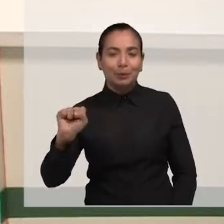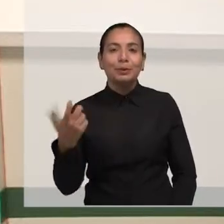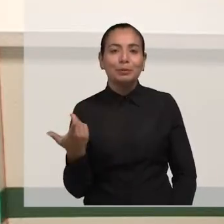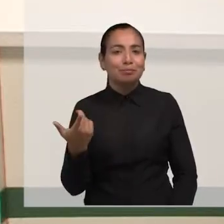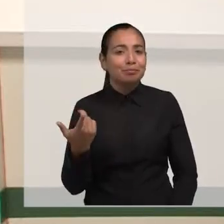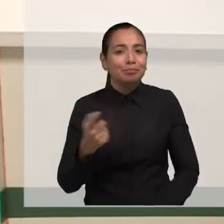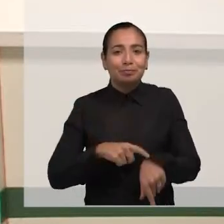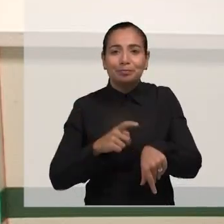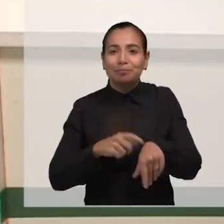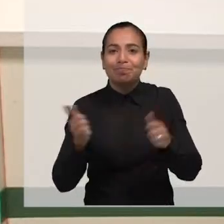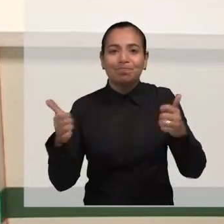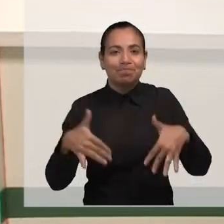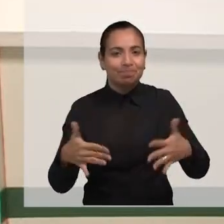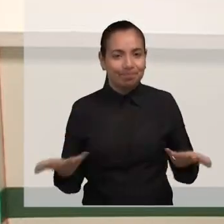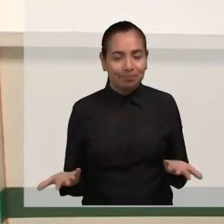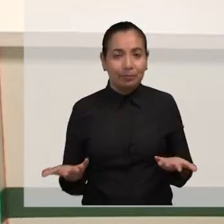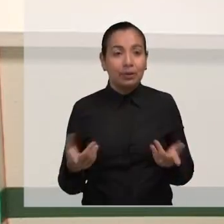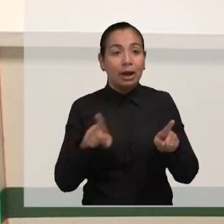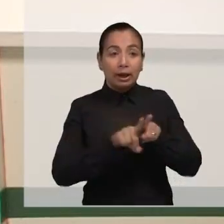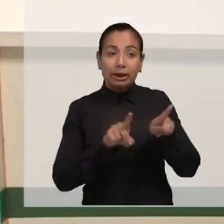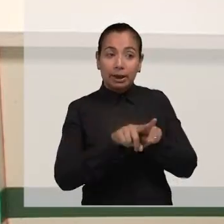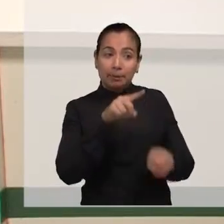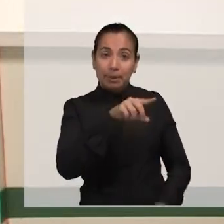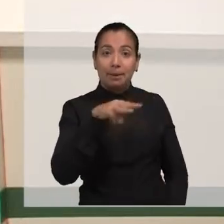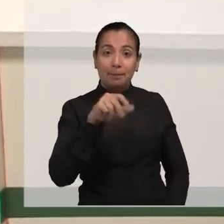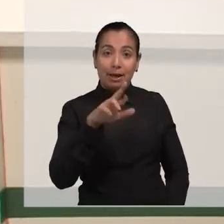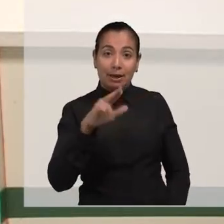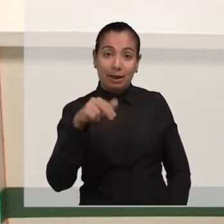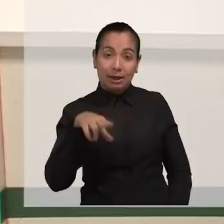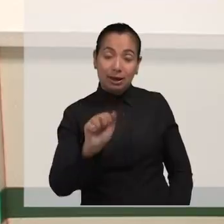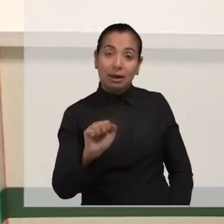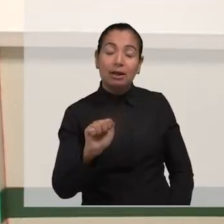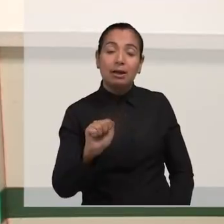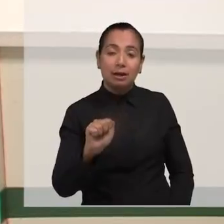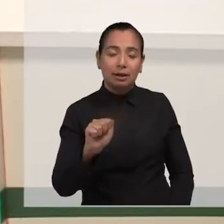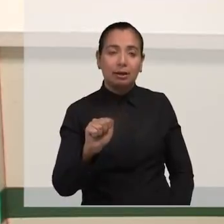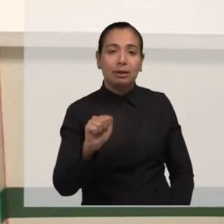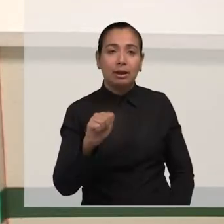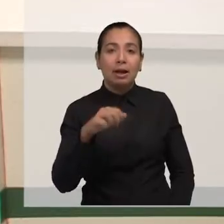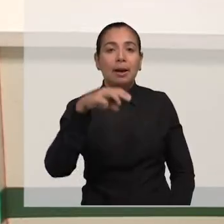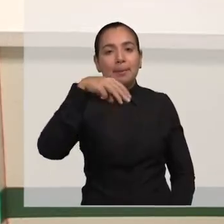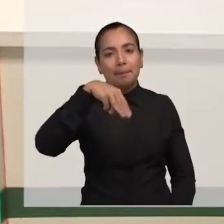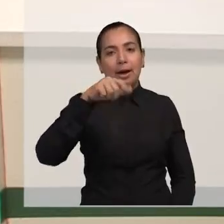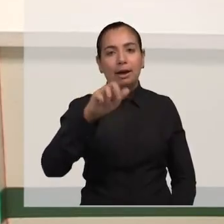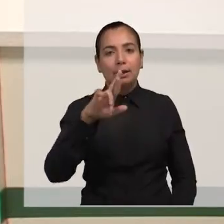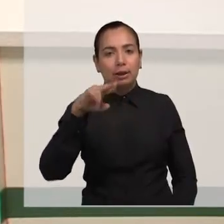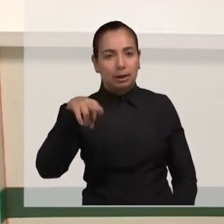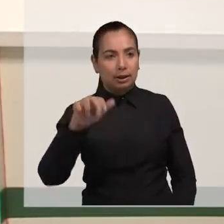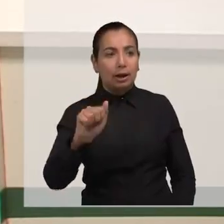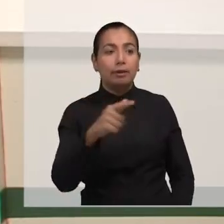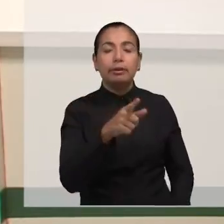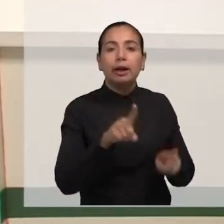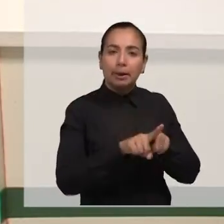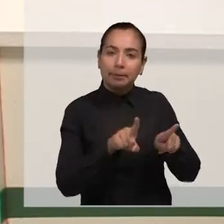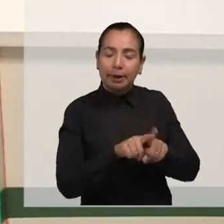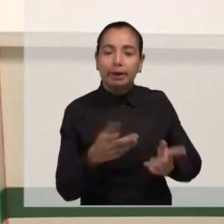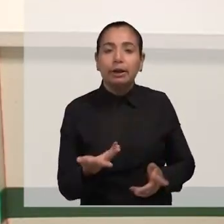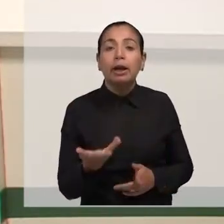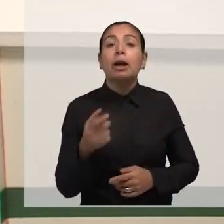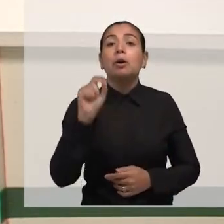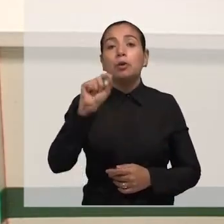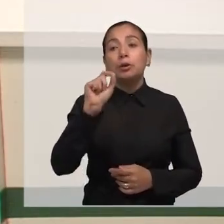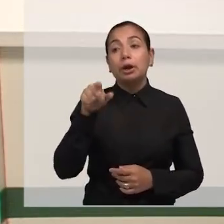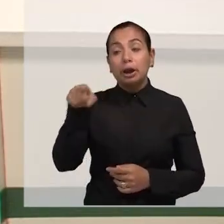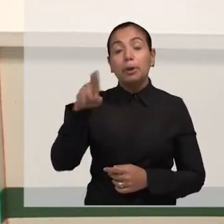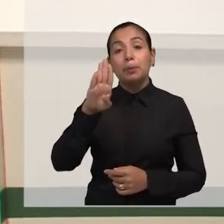nada. A candidatura da Marina está ruim, justamente tem 6. Então, o Bolsonaro acertou em se calar, mas errou. Até agora,